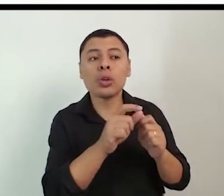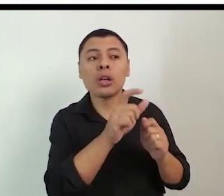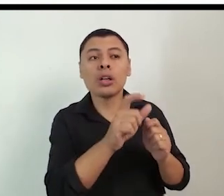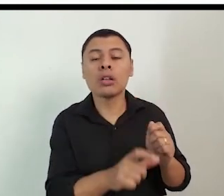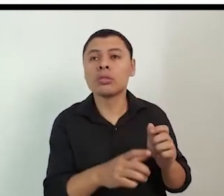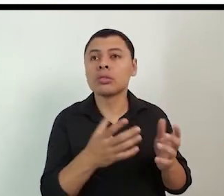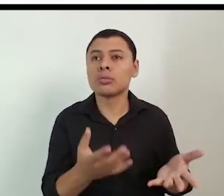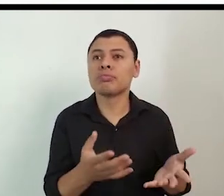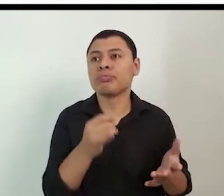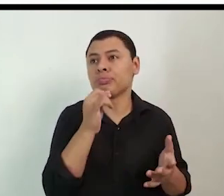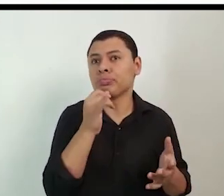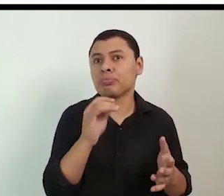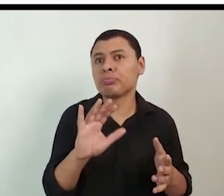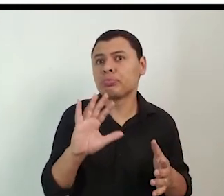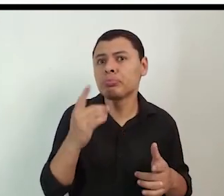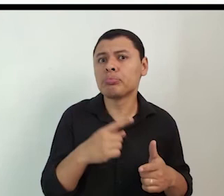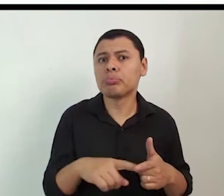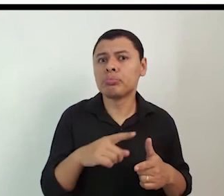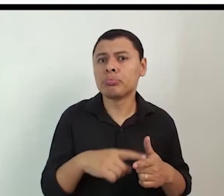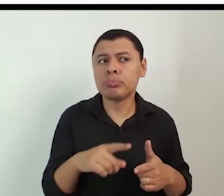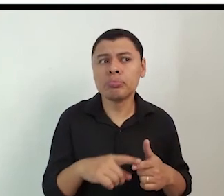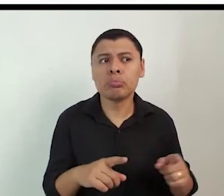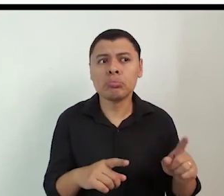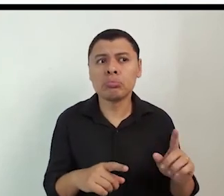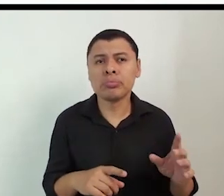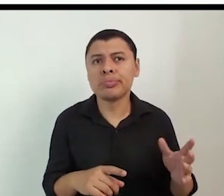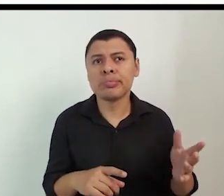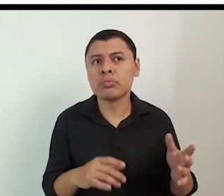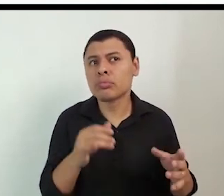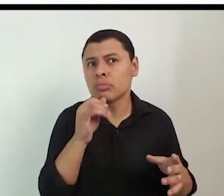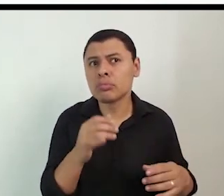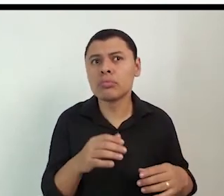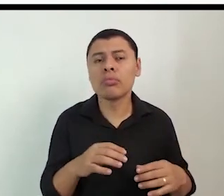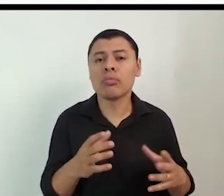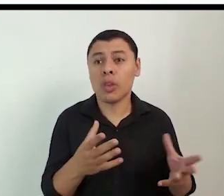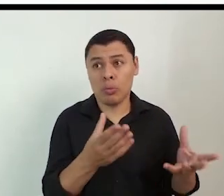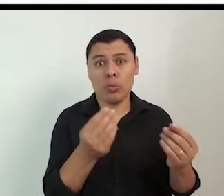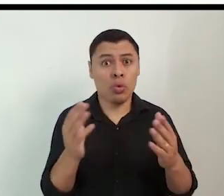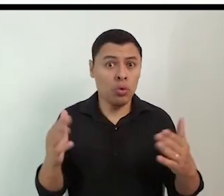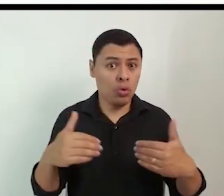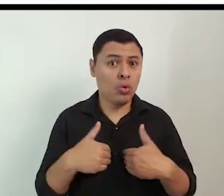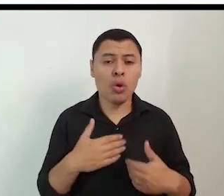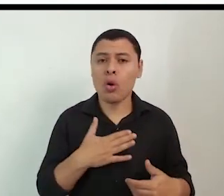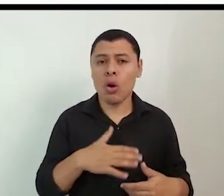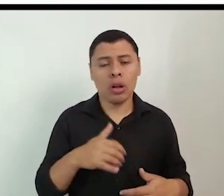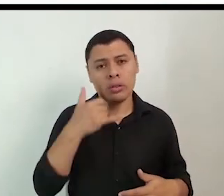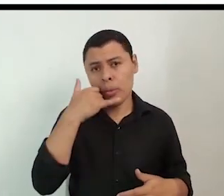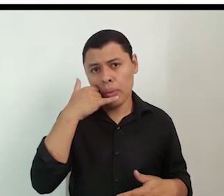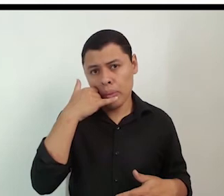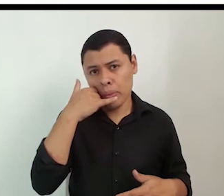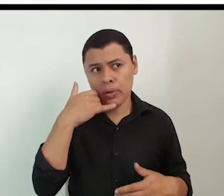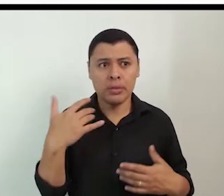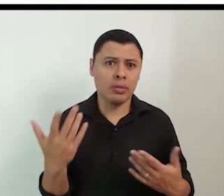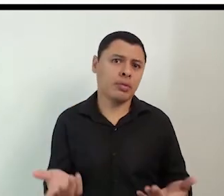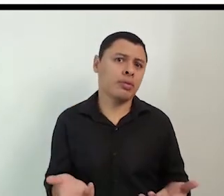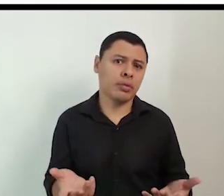possíveis problemas que a pessoa vir a ter. Por exemplo, muitos autistas não gostam de falar no telefone, então você não vai